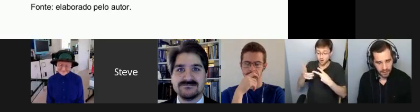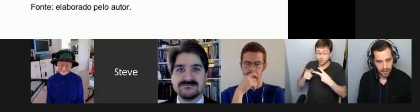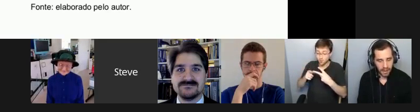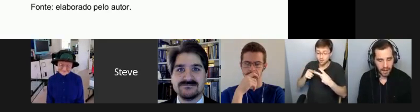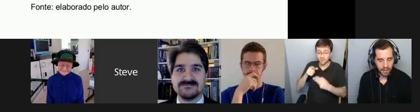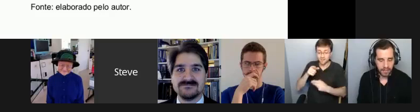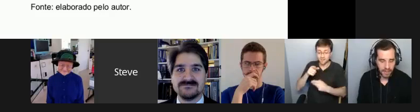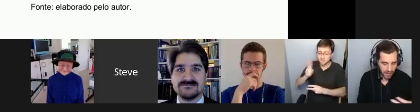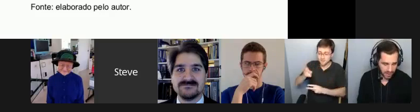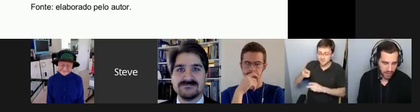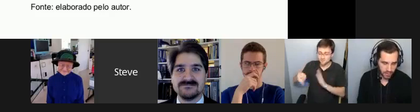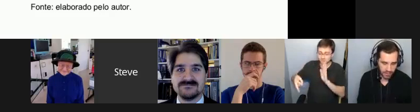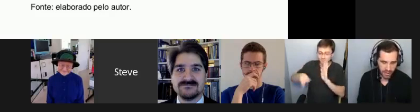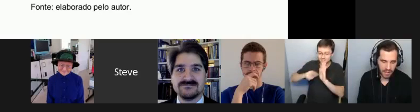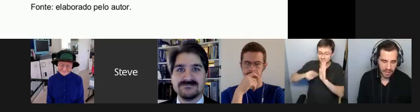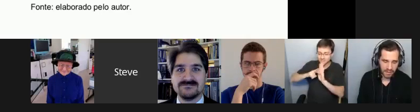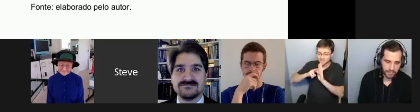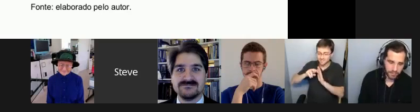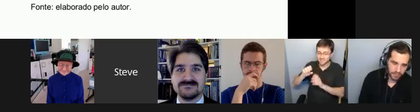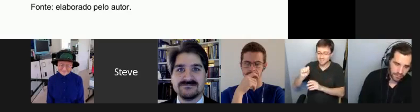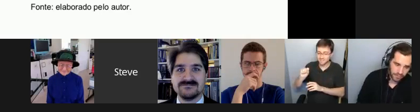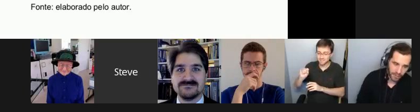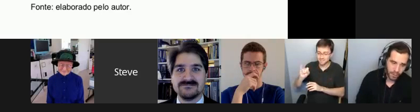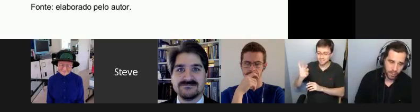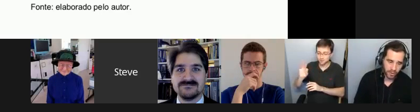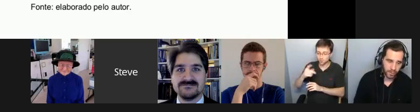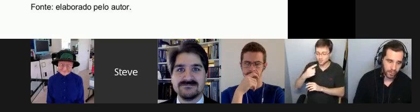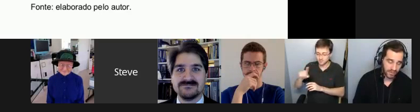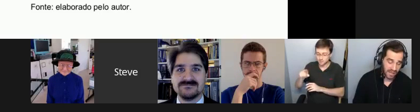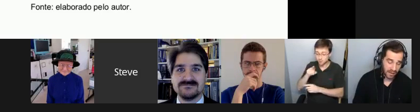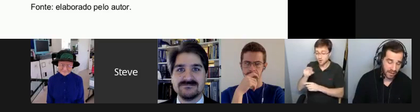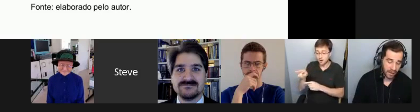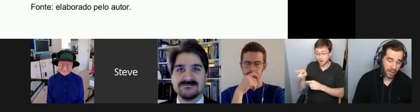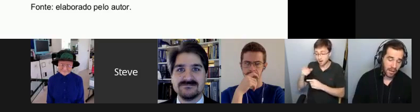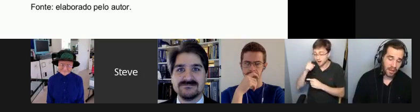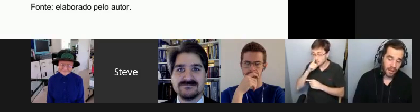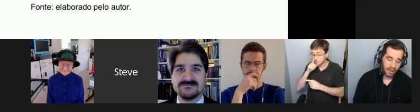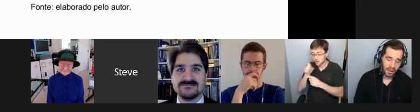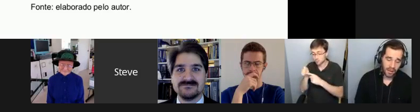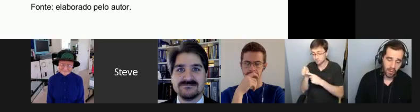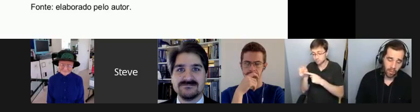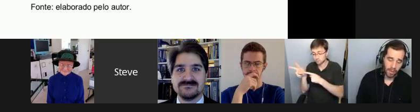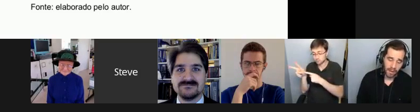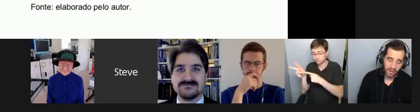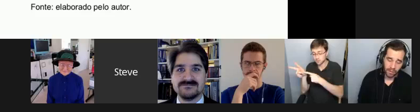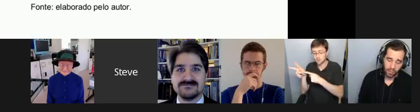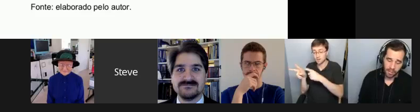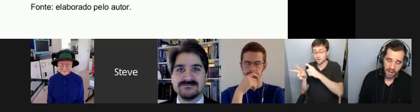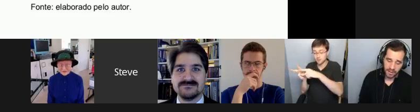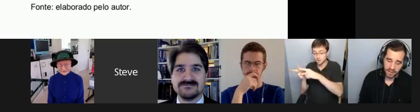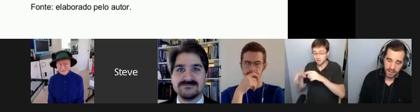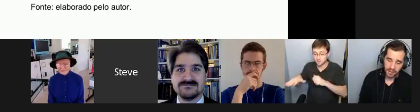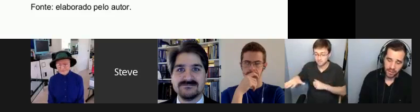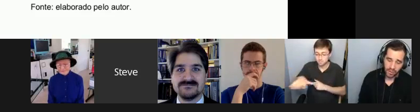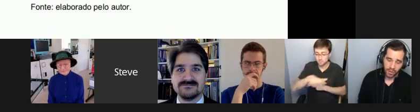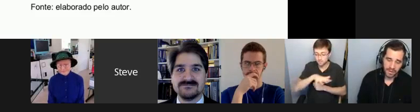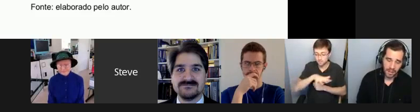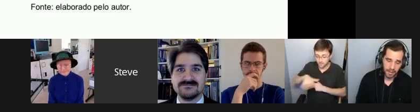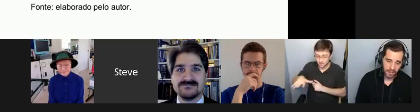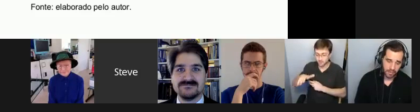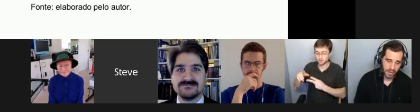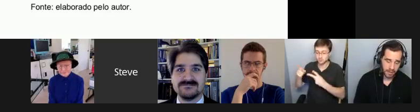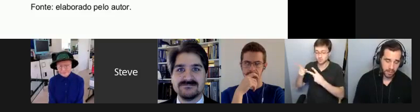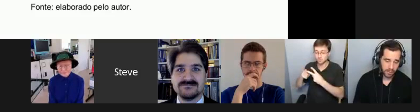Ela deixa os três propostos por Cusack e complementa com mais